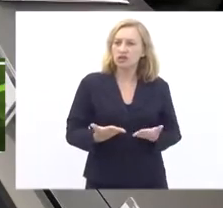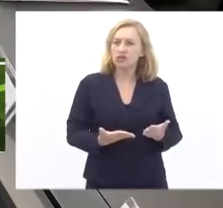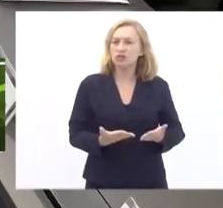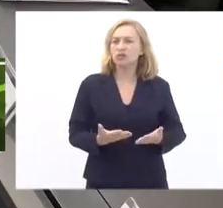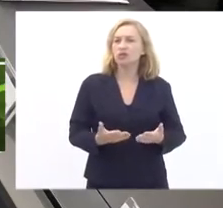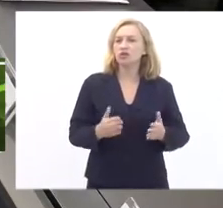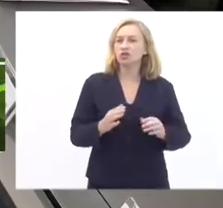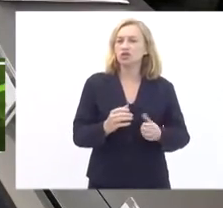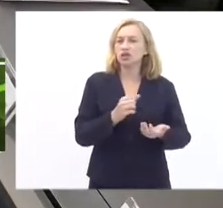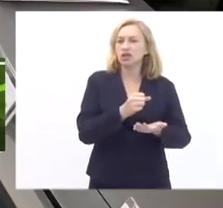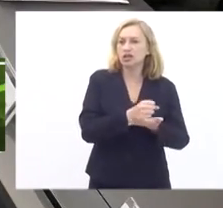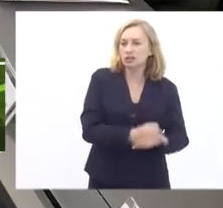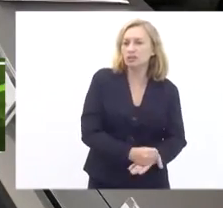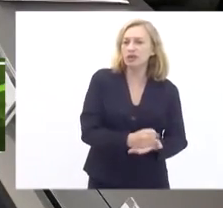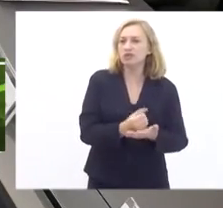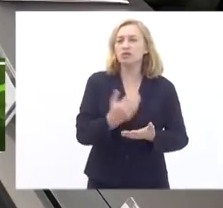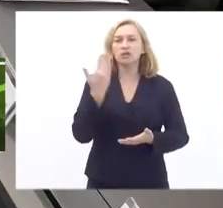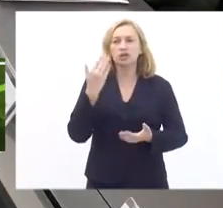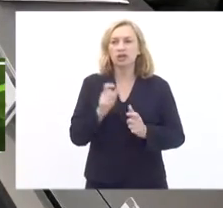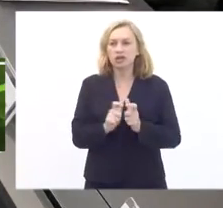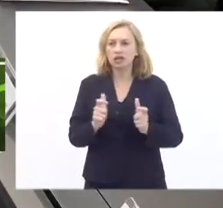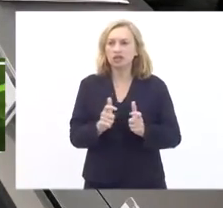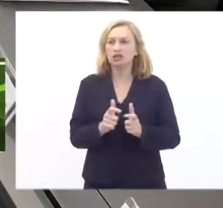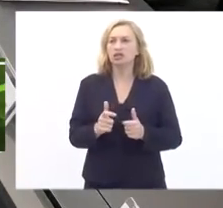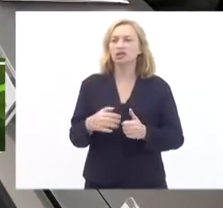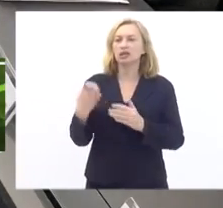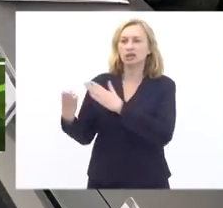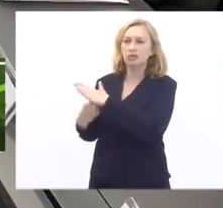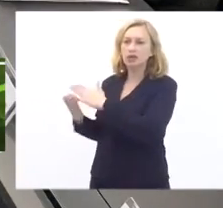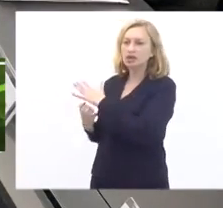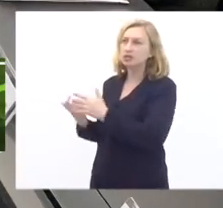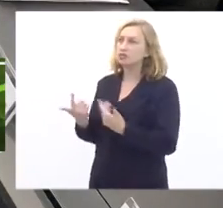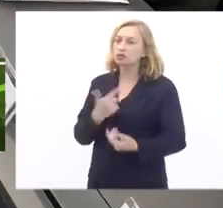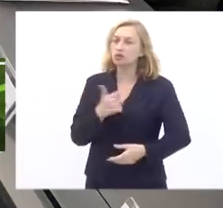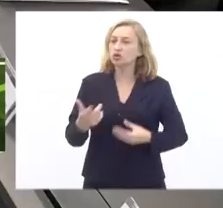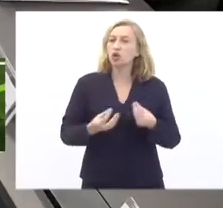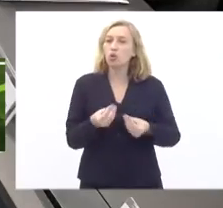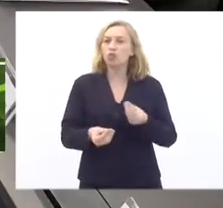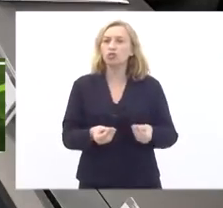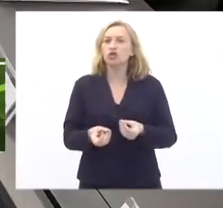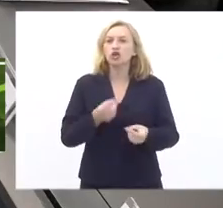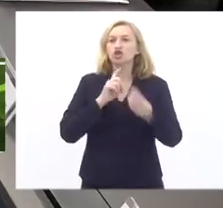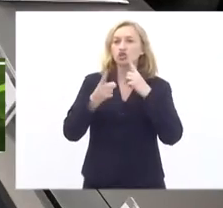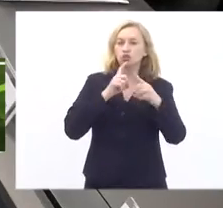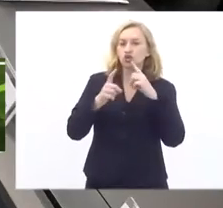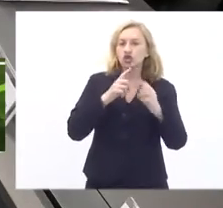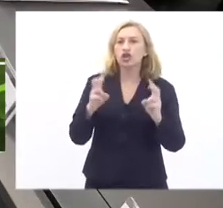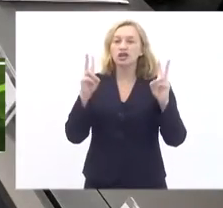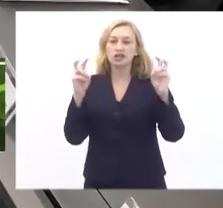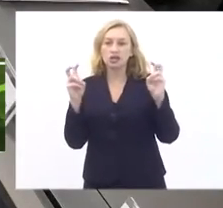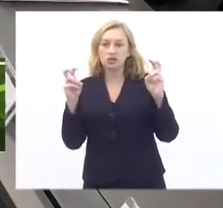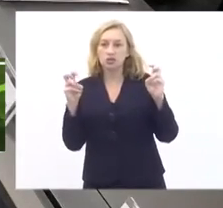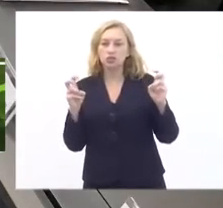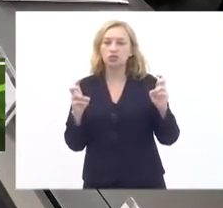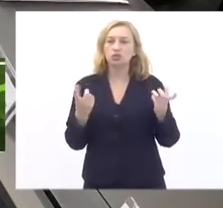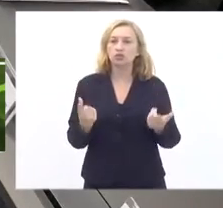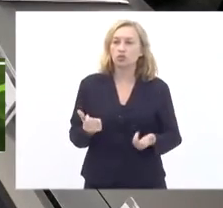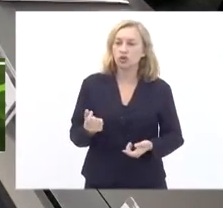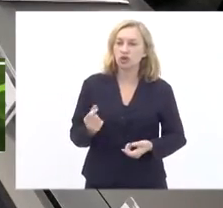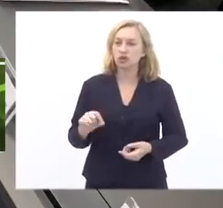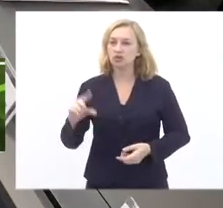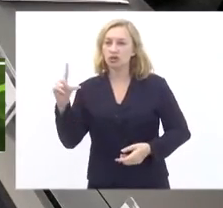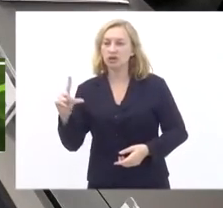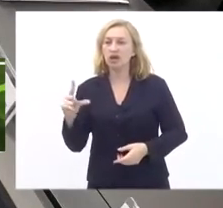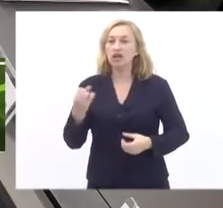da concessionária. Esse é o entendimento, Luiz Paulo. Porque não dá também para ficar discutindo essa questão do aumento de tarifa sem pensar na questão da